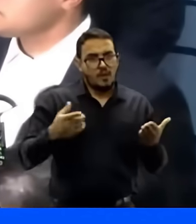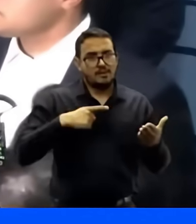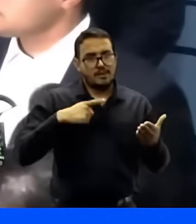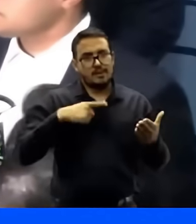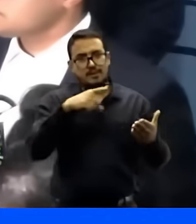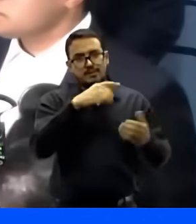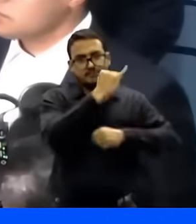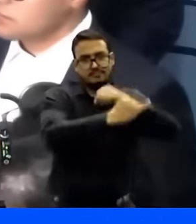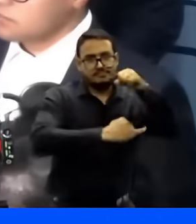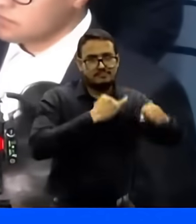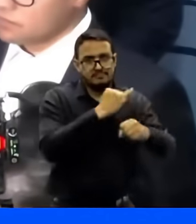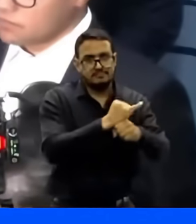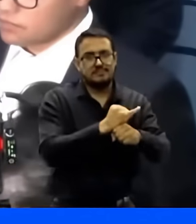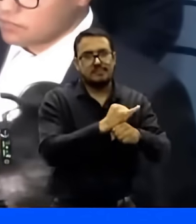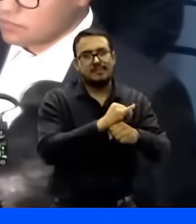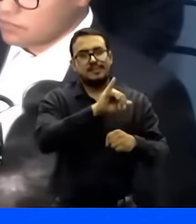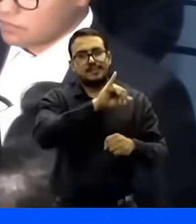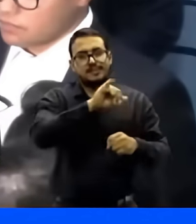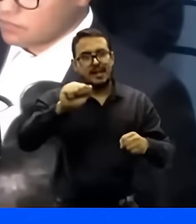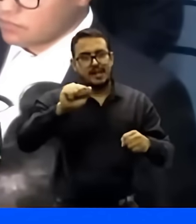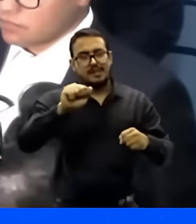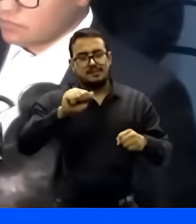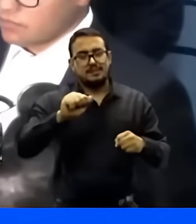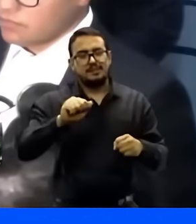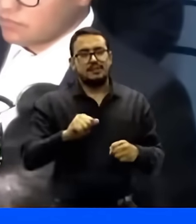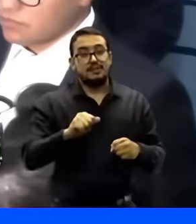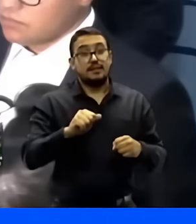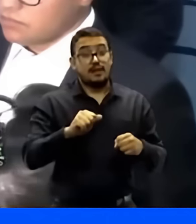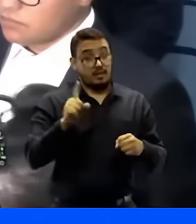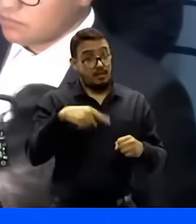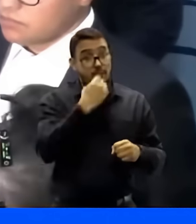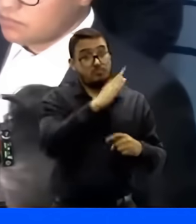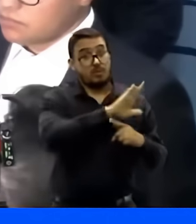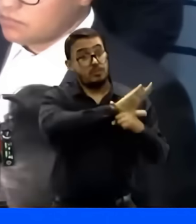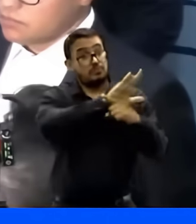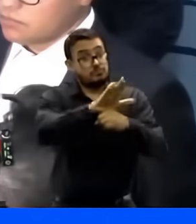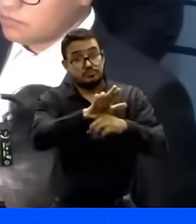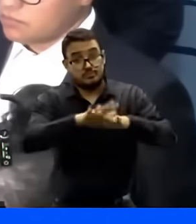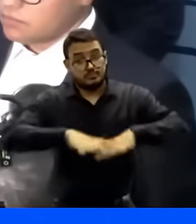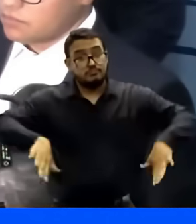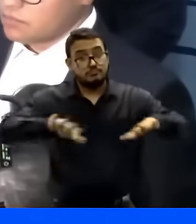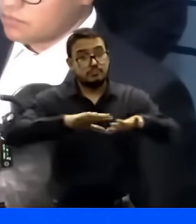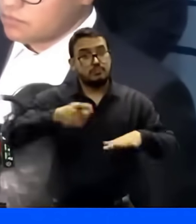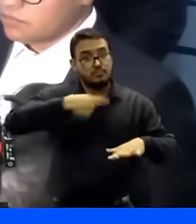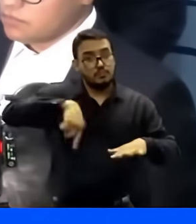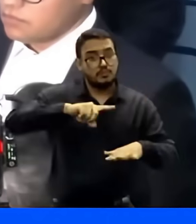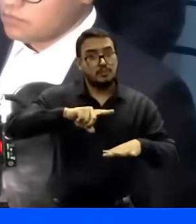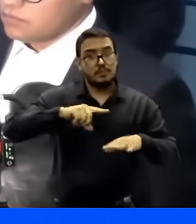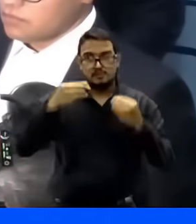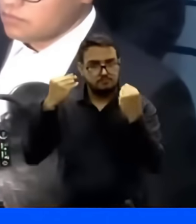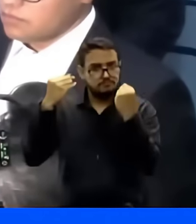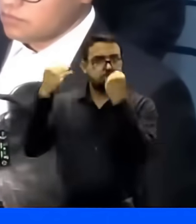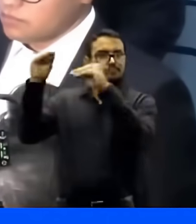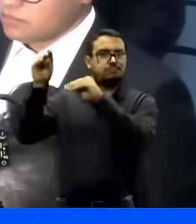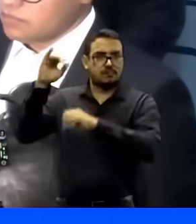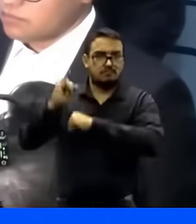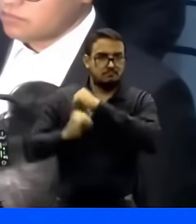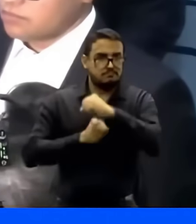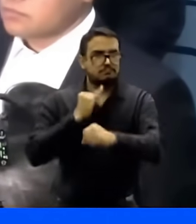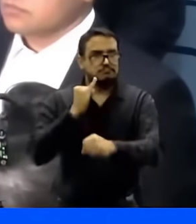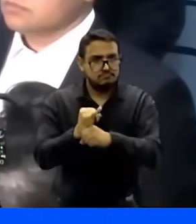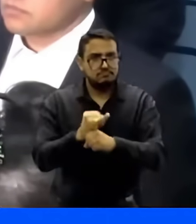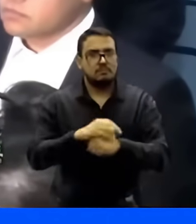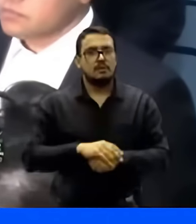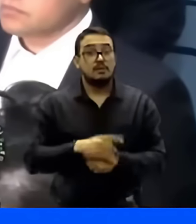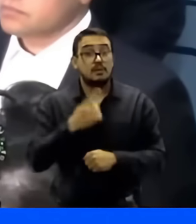serve para essas coisas também, para servir ao homem. Nós vamos colocar isso tudo na nuvem das palavras, ver o que mais saiu, o que mais a população